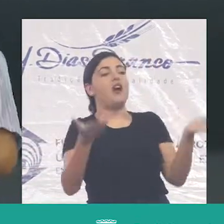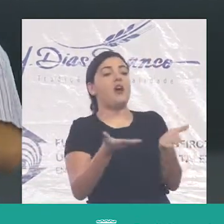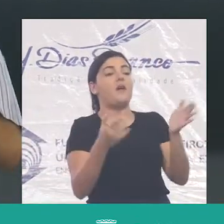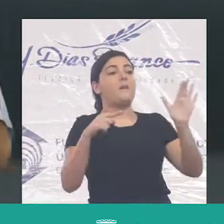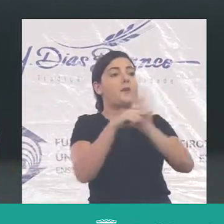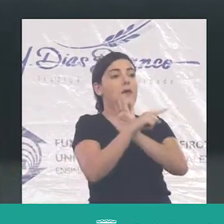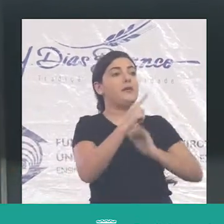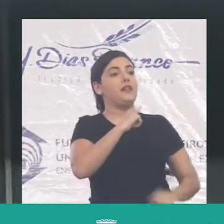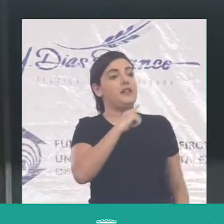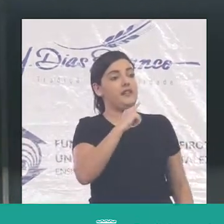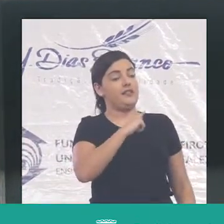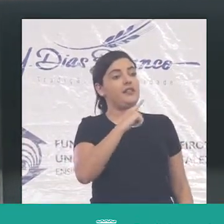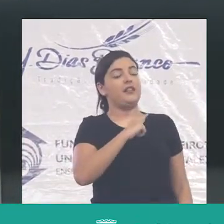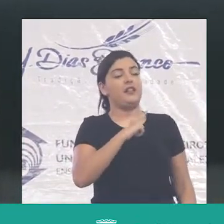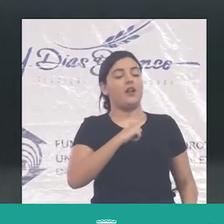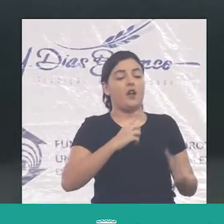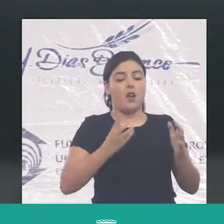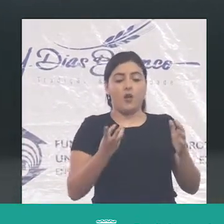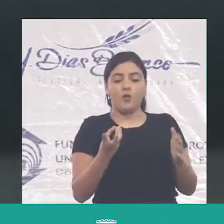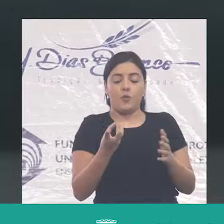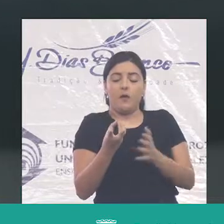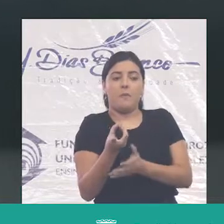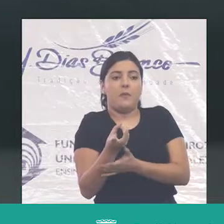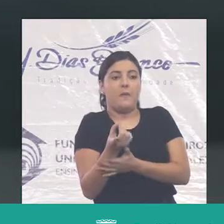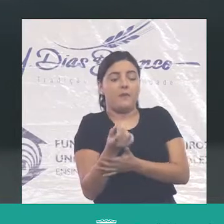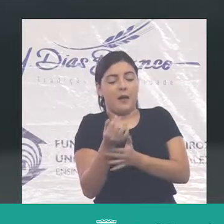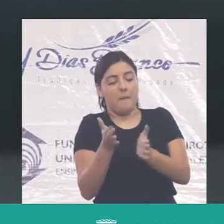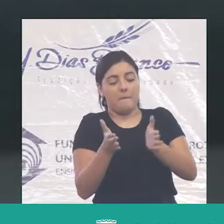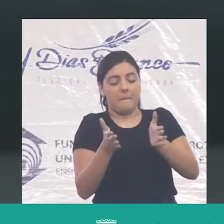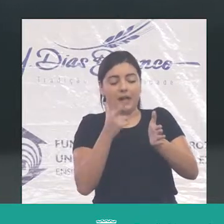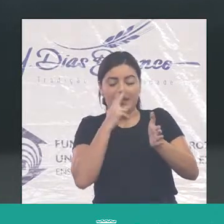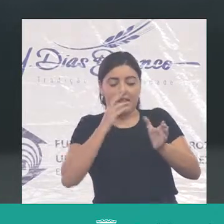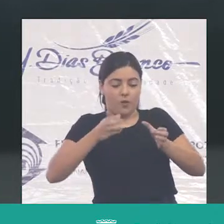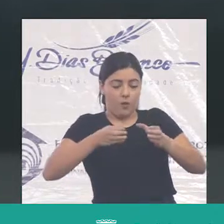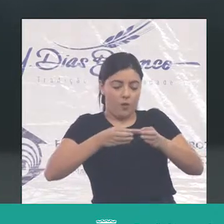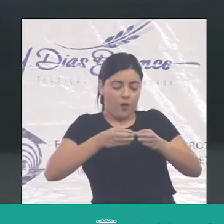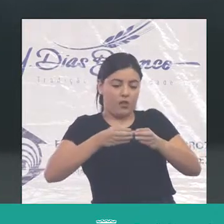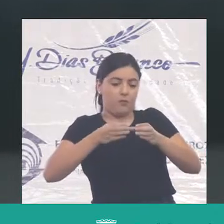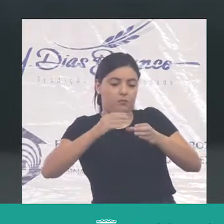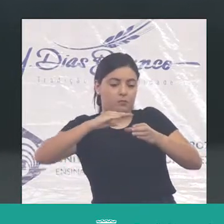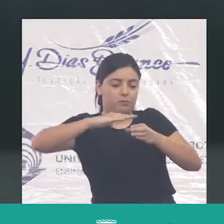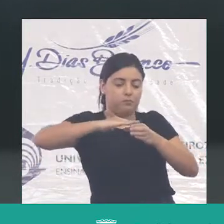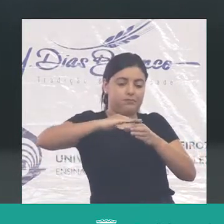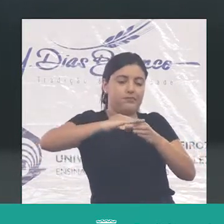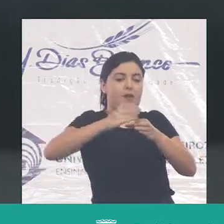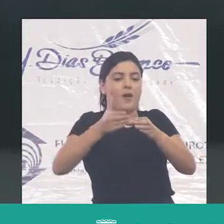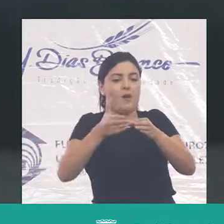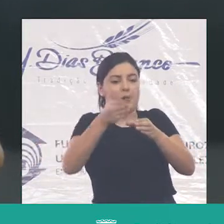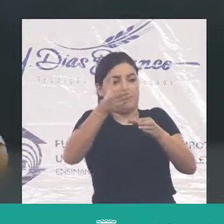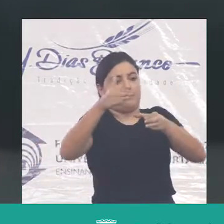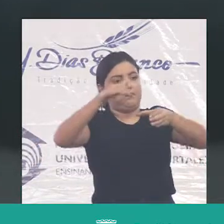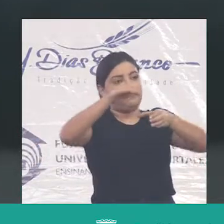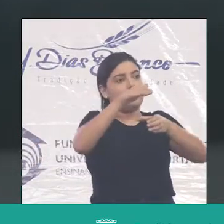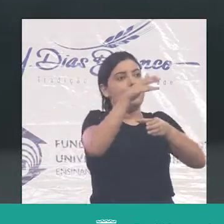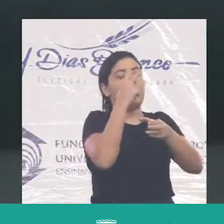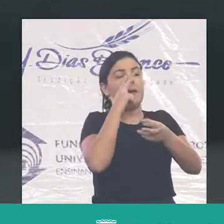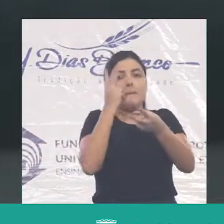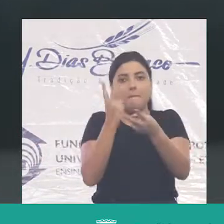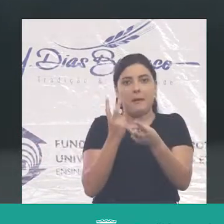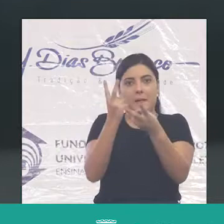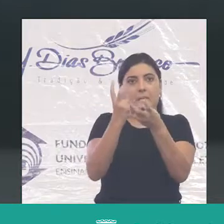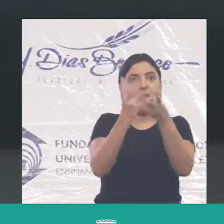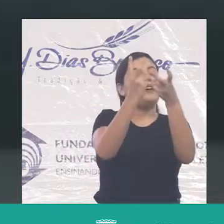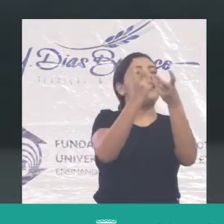questão. Vocês vão contar camada por camada quantas faces são visíveis